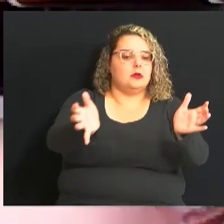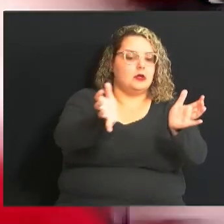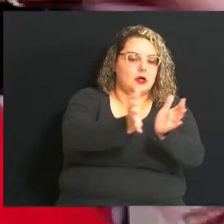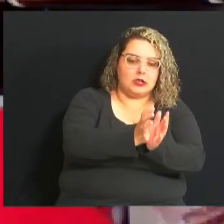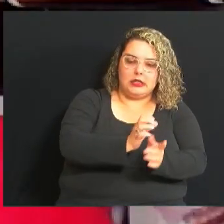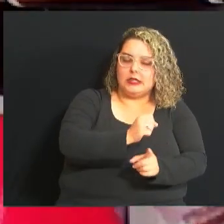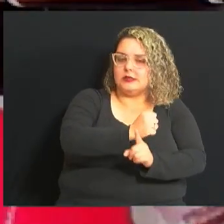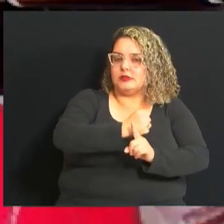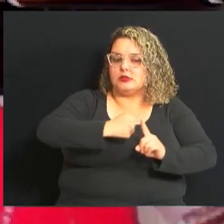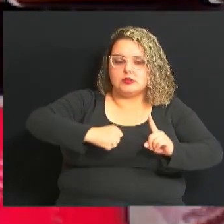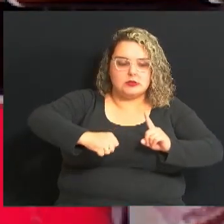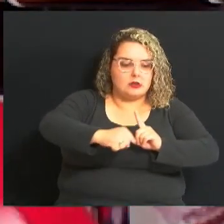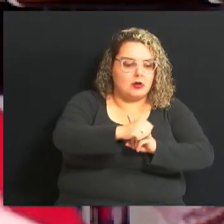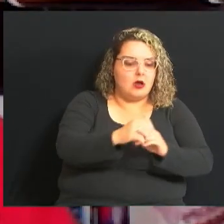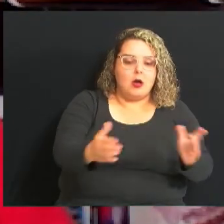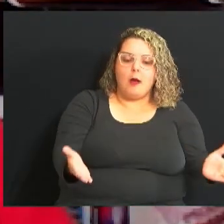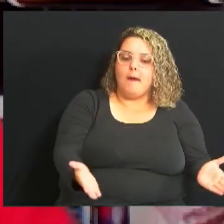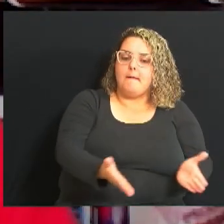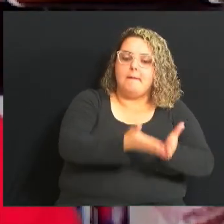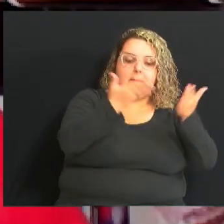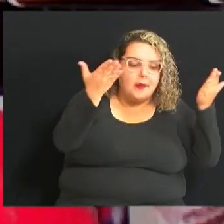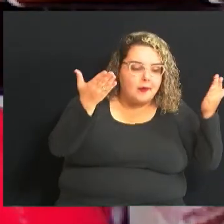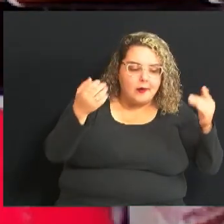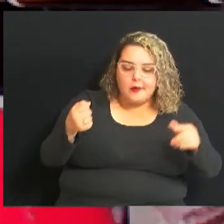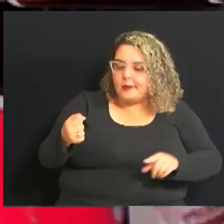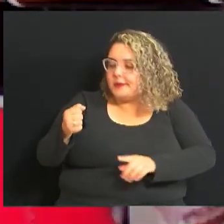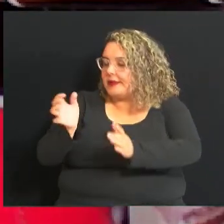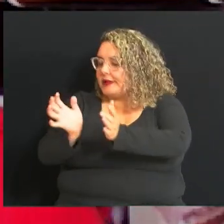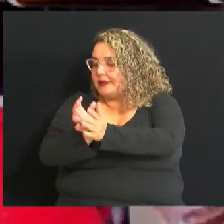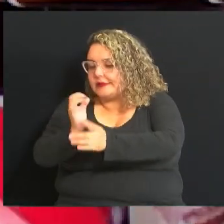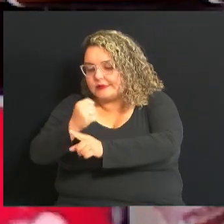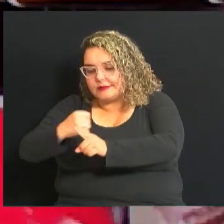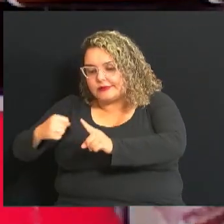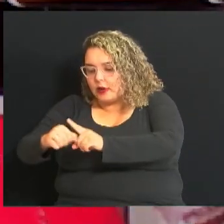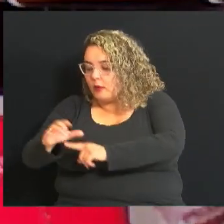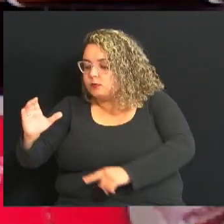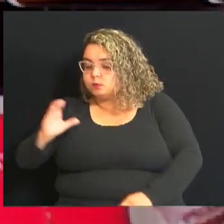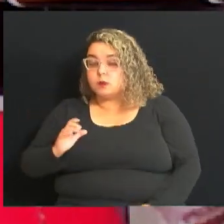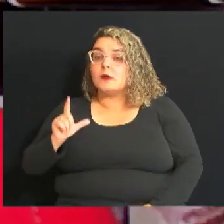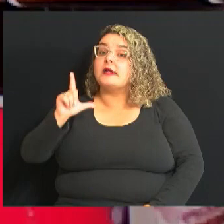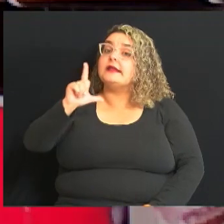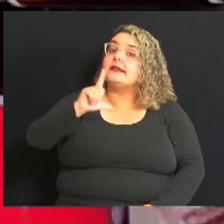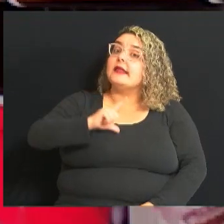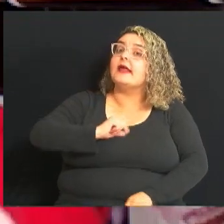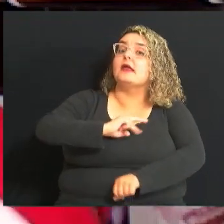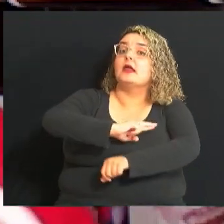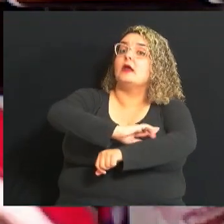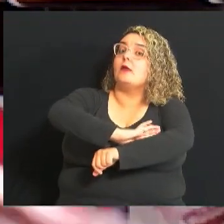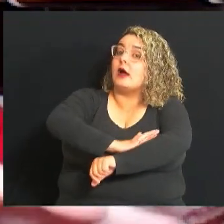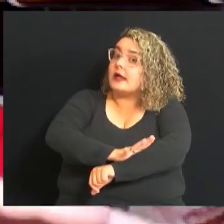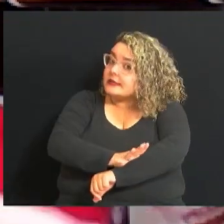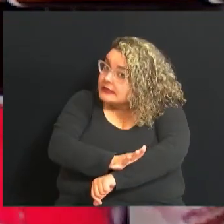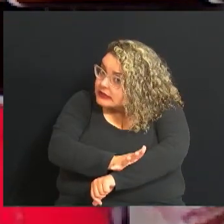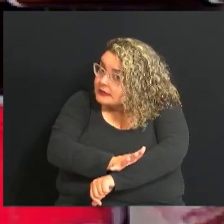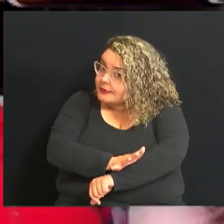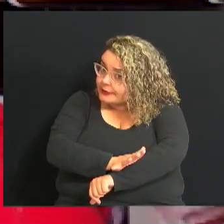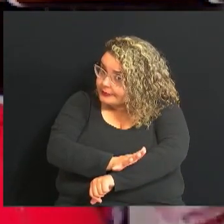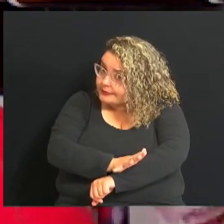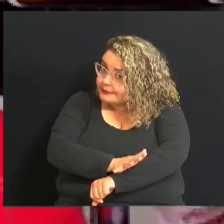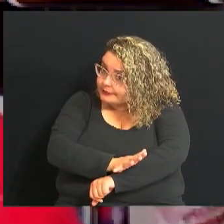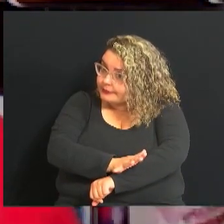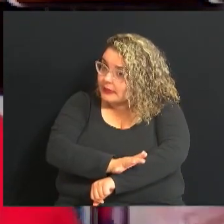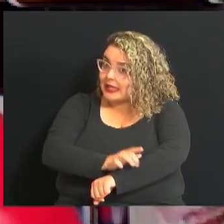condição de ser pobre ou ser rico, existe um racismo. E esse racismo, ele